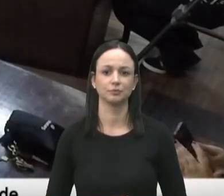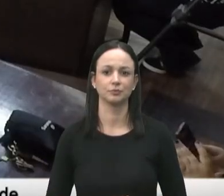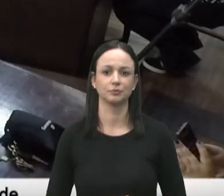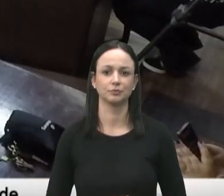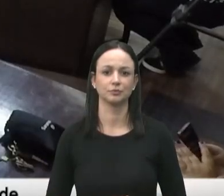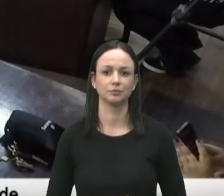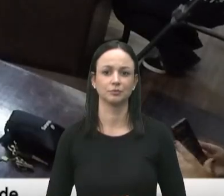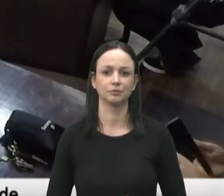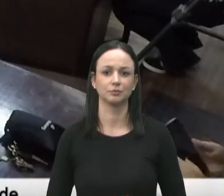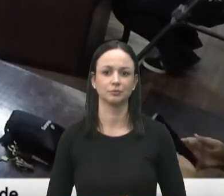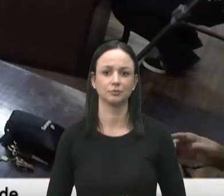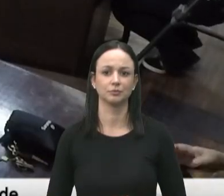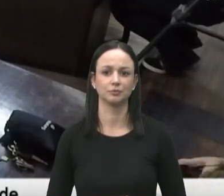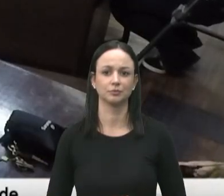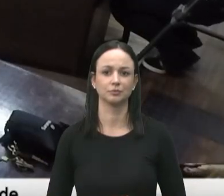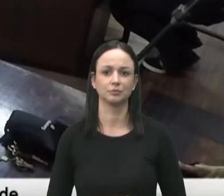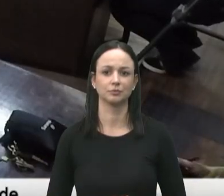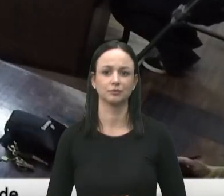Eita, que lindo.